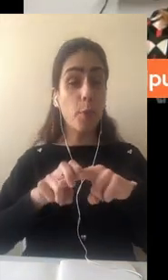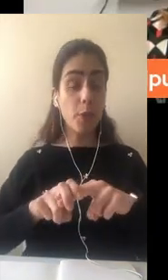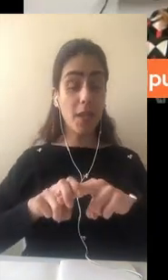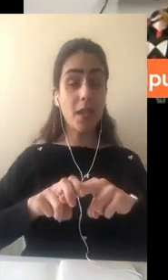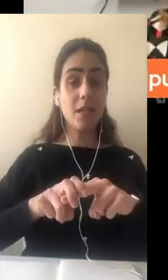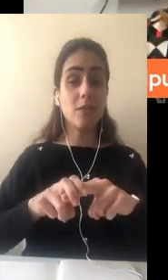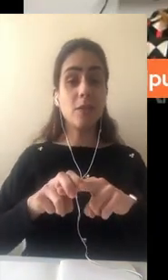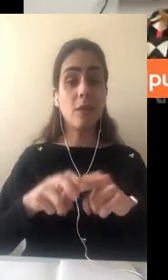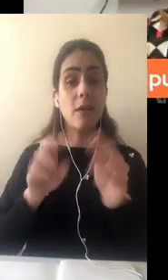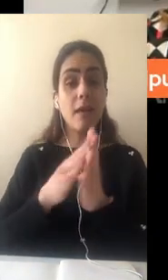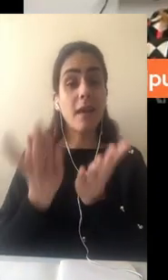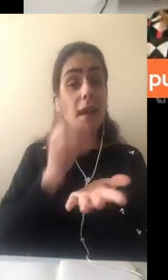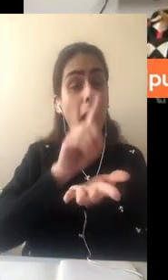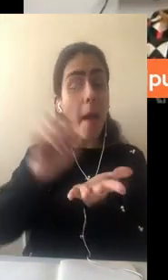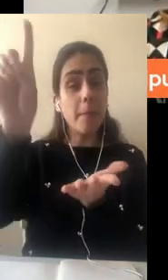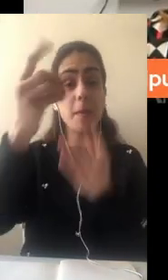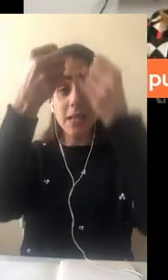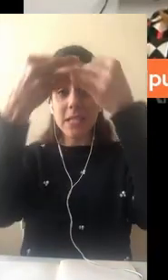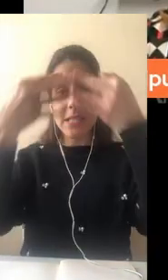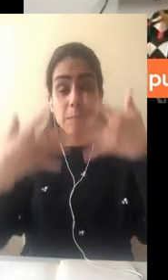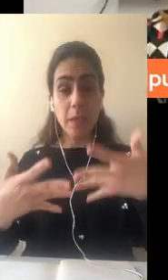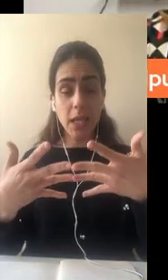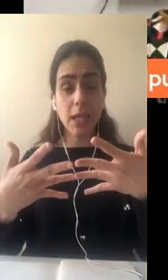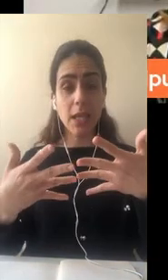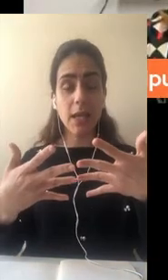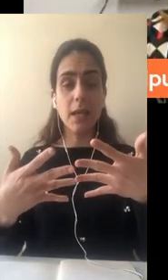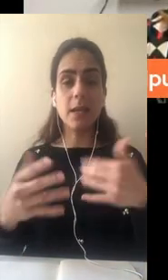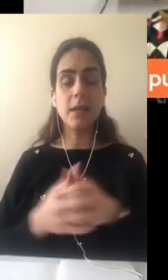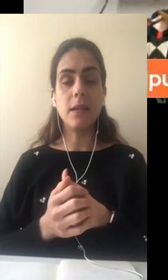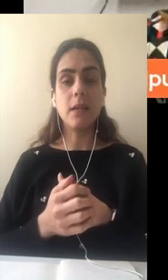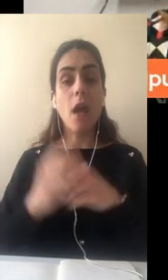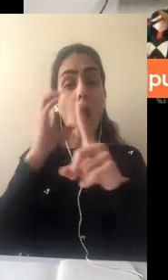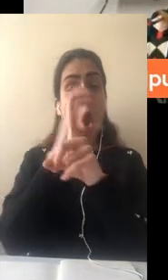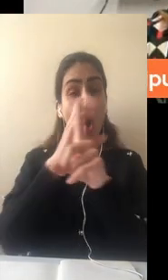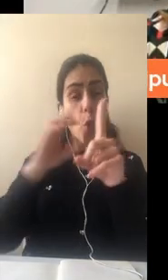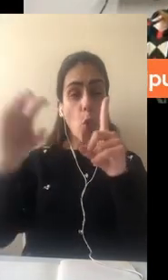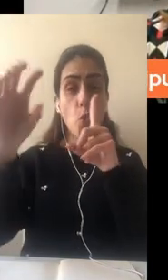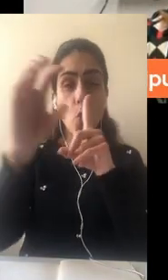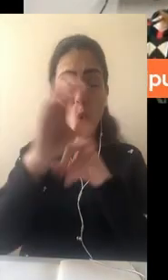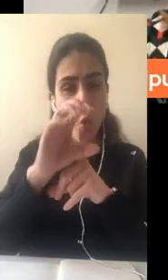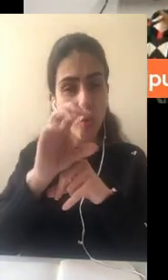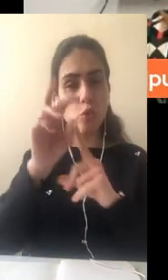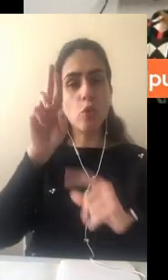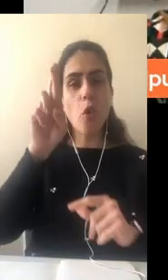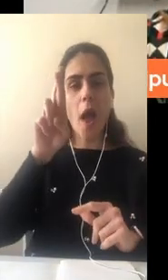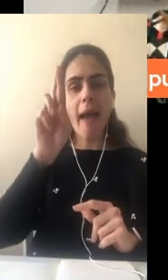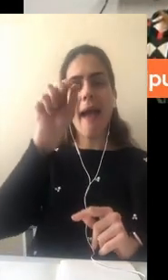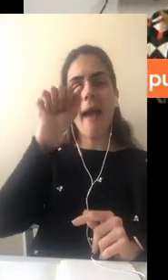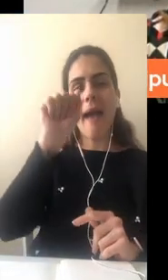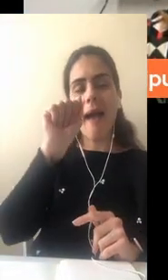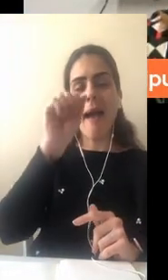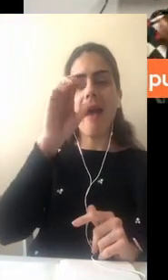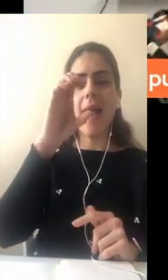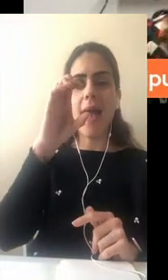diz que Cristo deseja, inclusive, de nós um culto racional, no sentido de consciente. Eu sei que